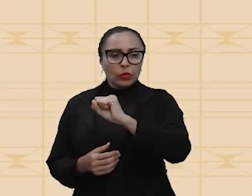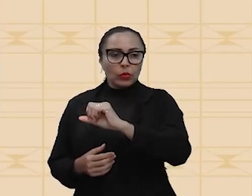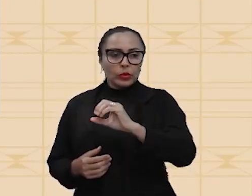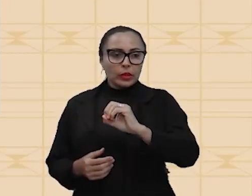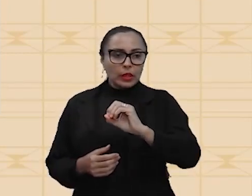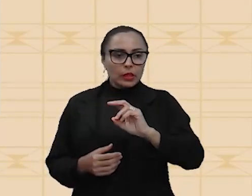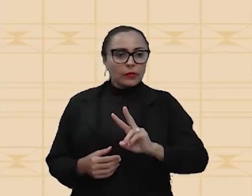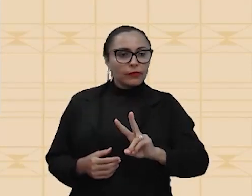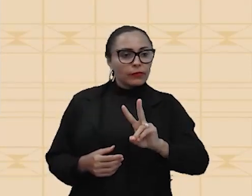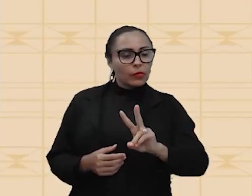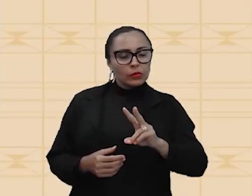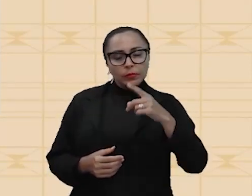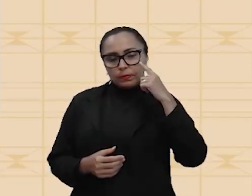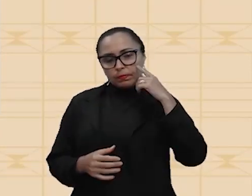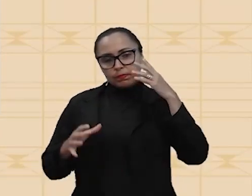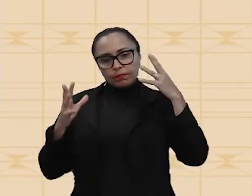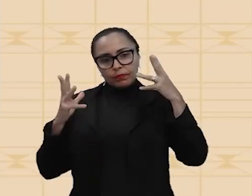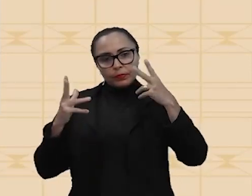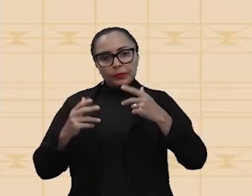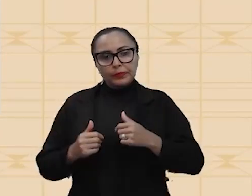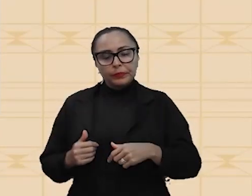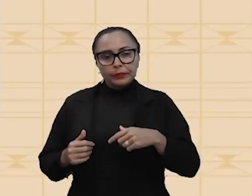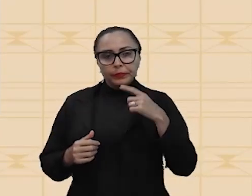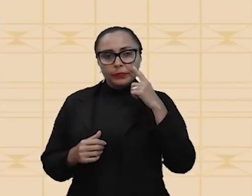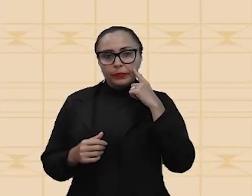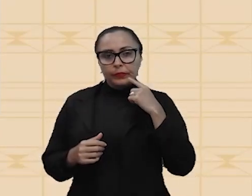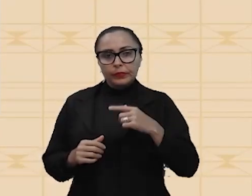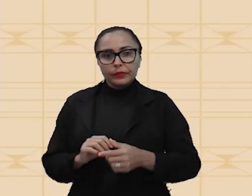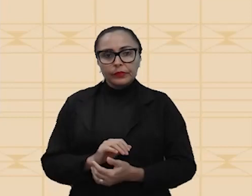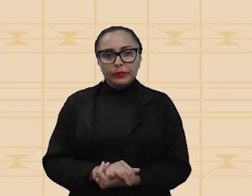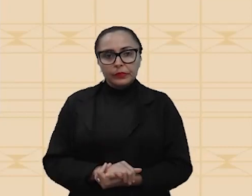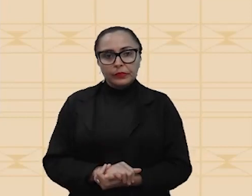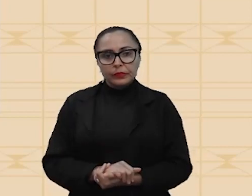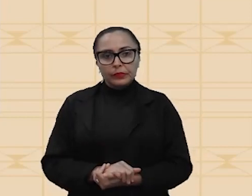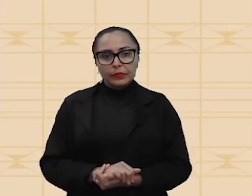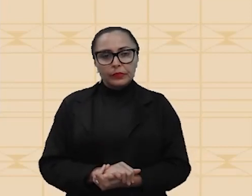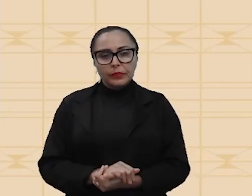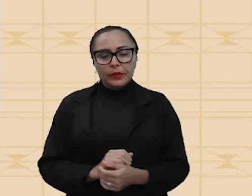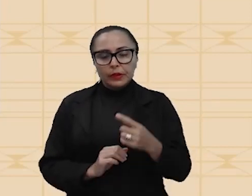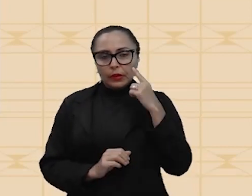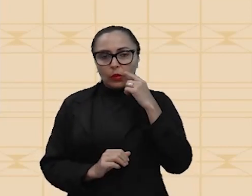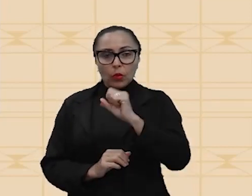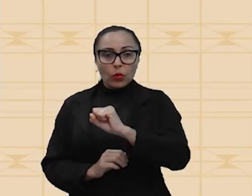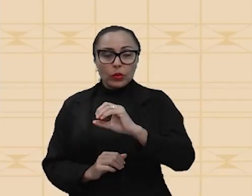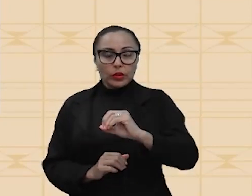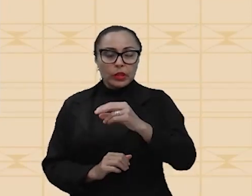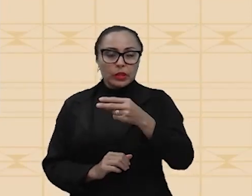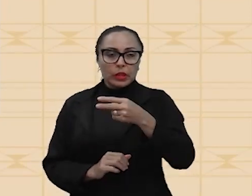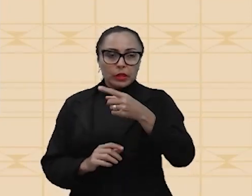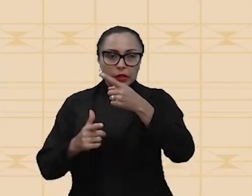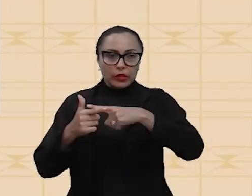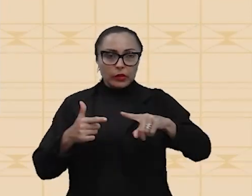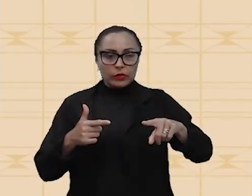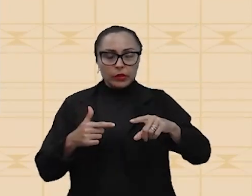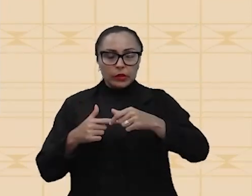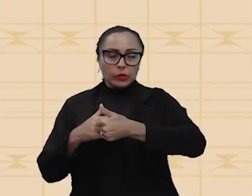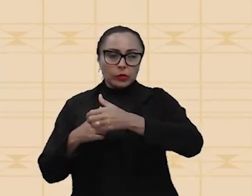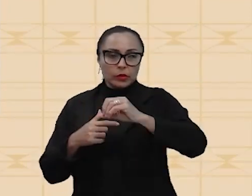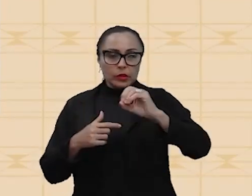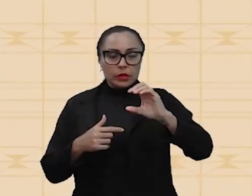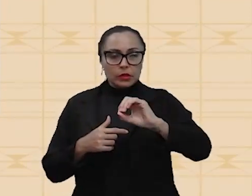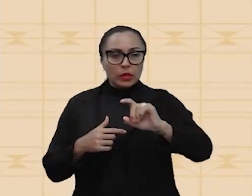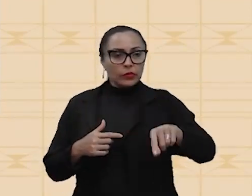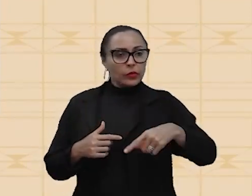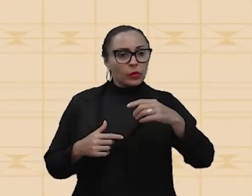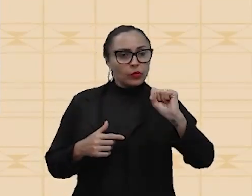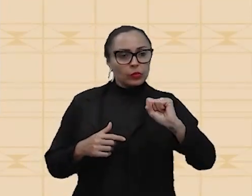total, aquela que está lá no indicadorzinho da pilha, que é o 100. 80 dividido por 100, 0,8, 80%. Veja